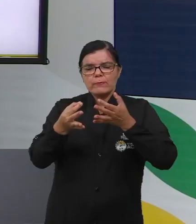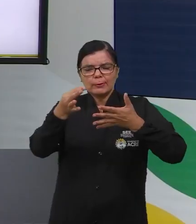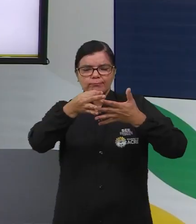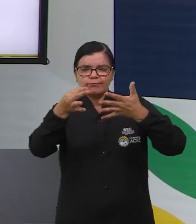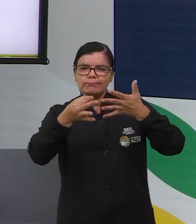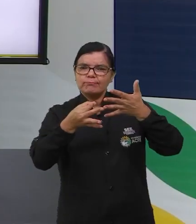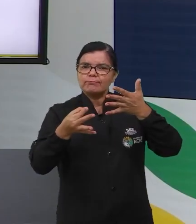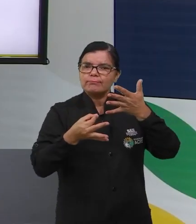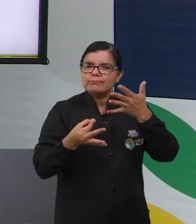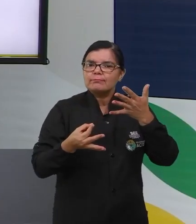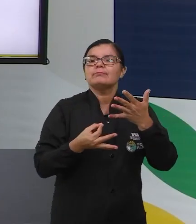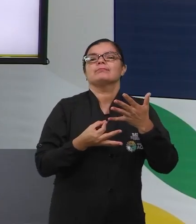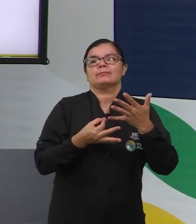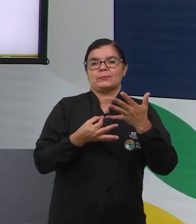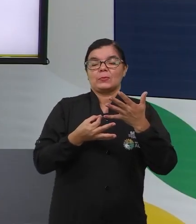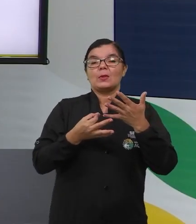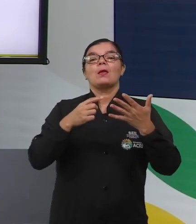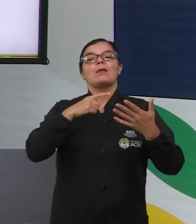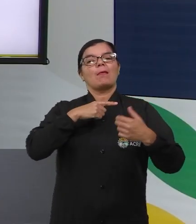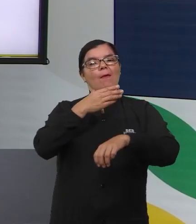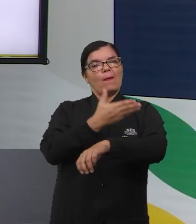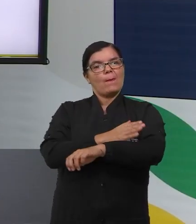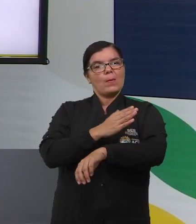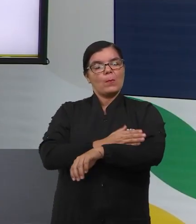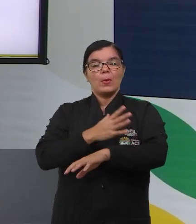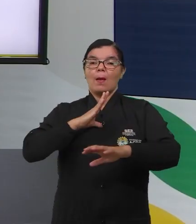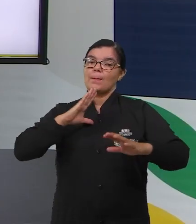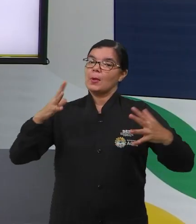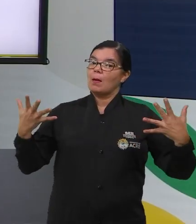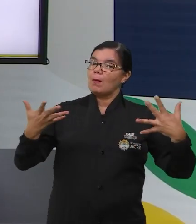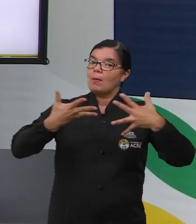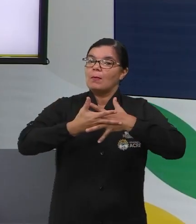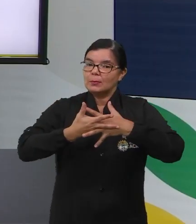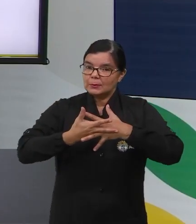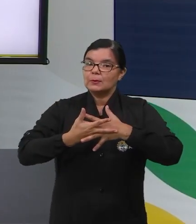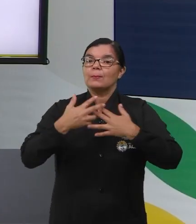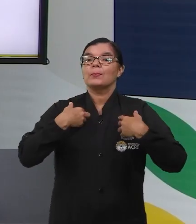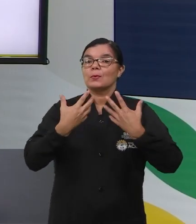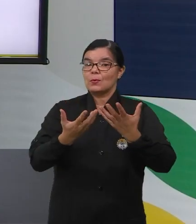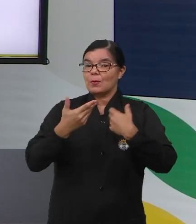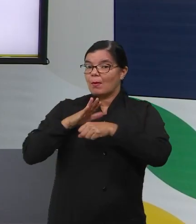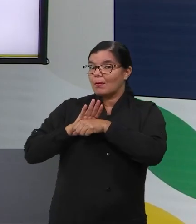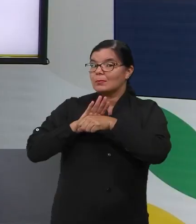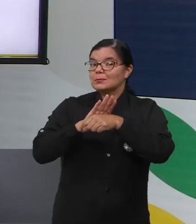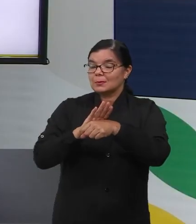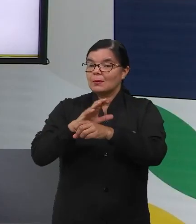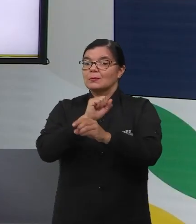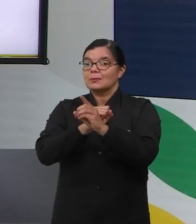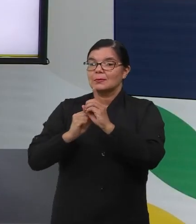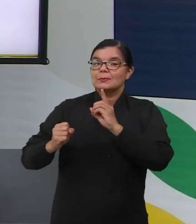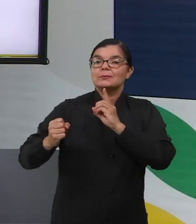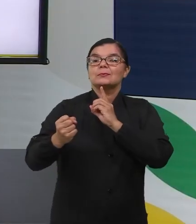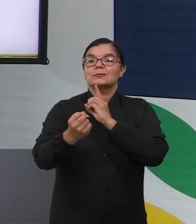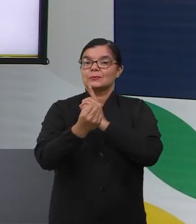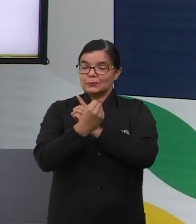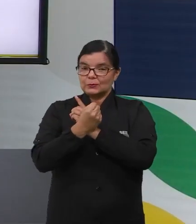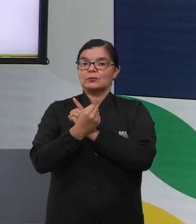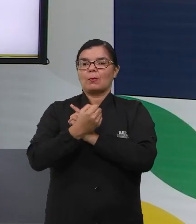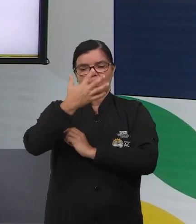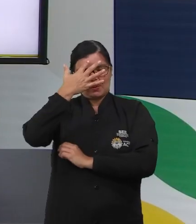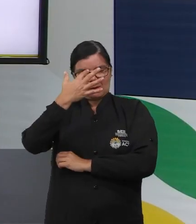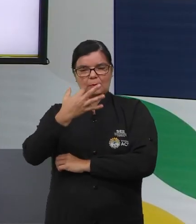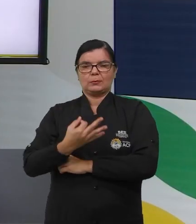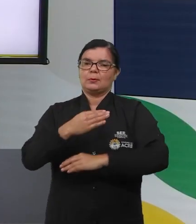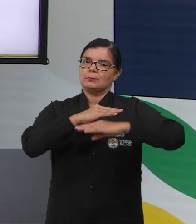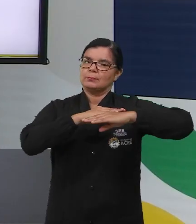apontamentos, direcionamentos e exercer a minha cidadania, porque eu quero contribuir com uma sociedade mais justa,